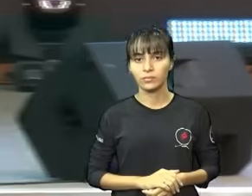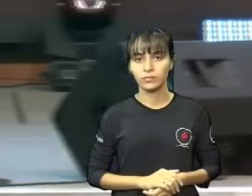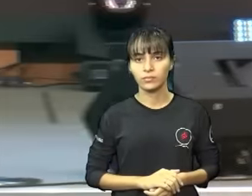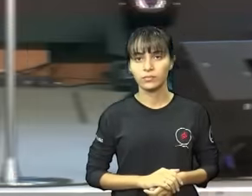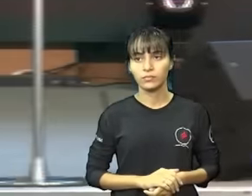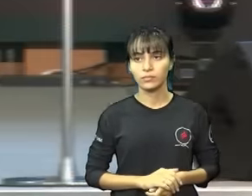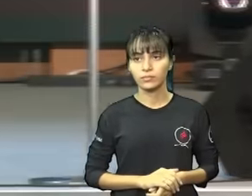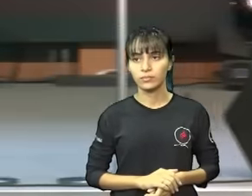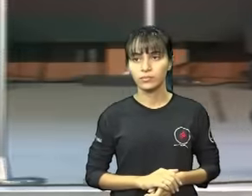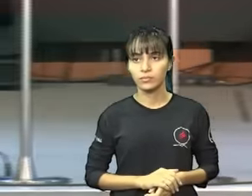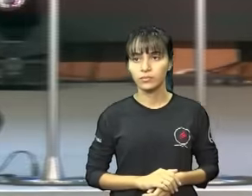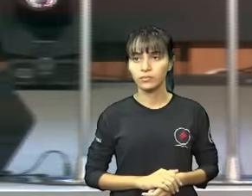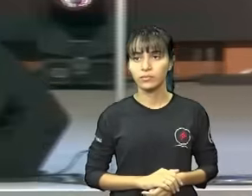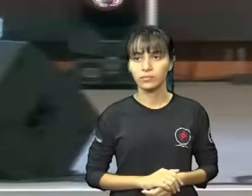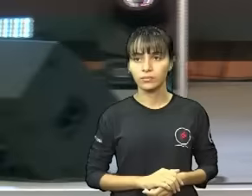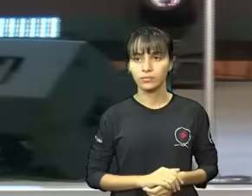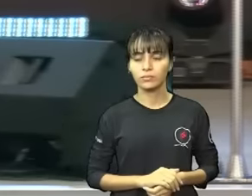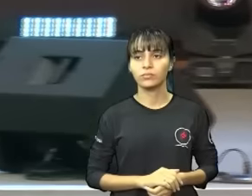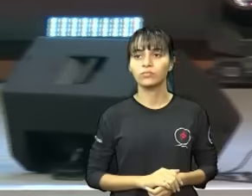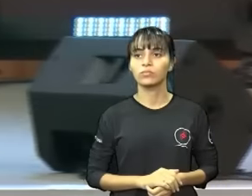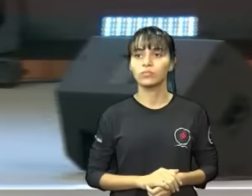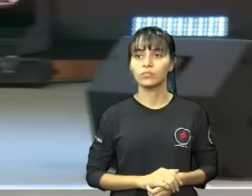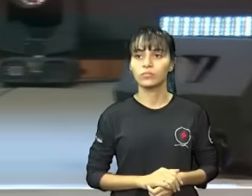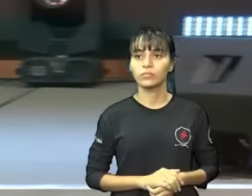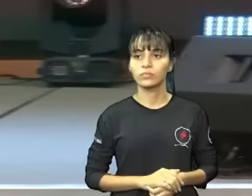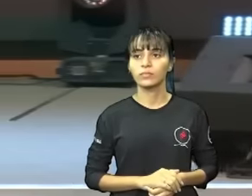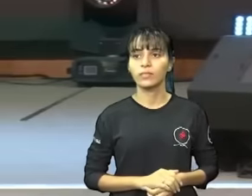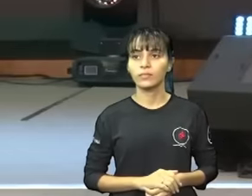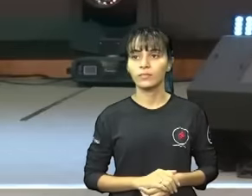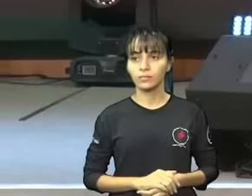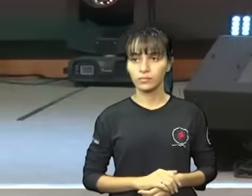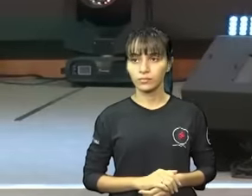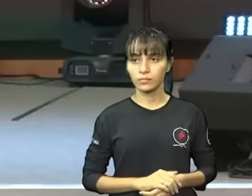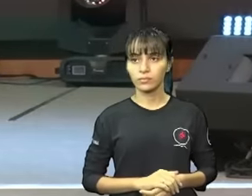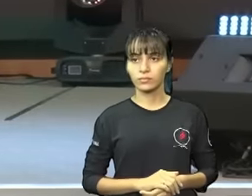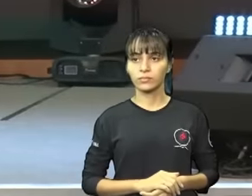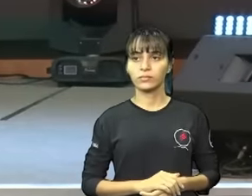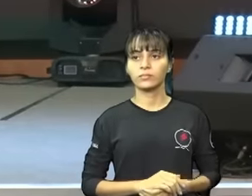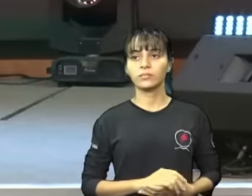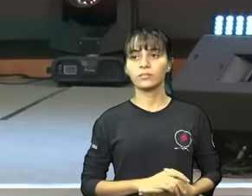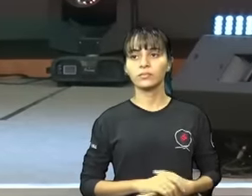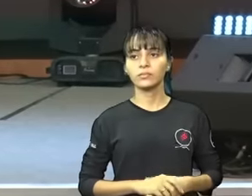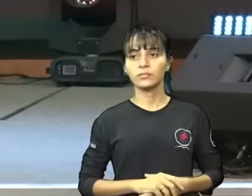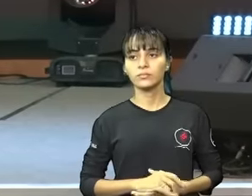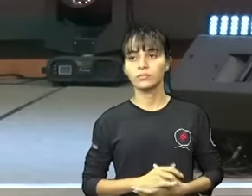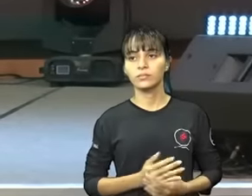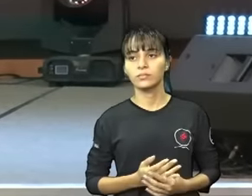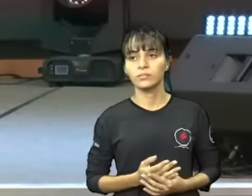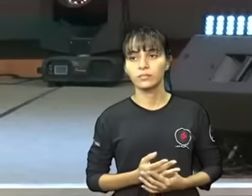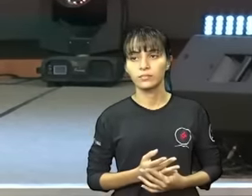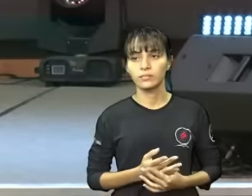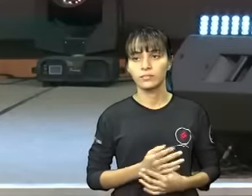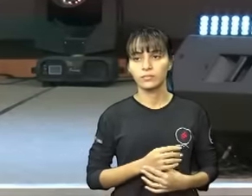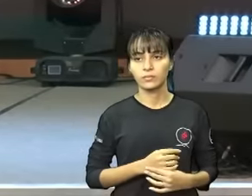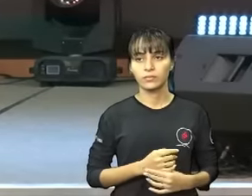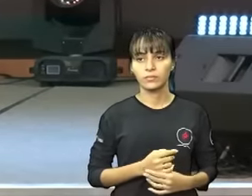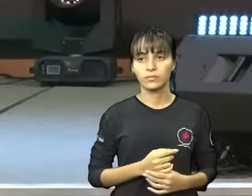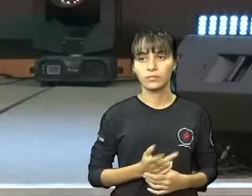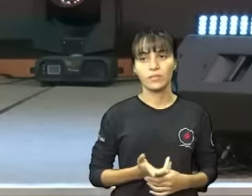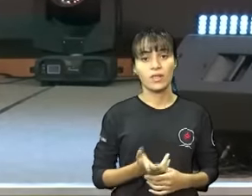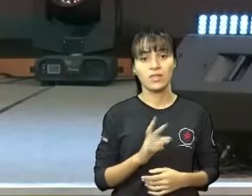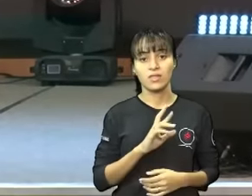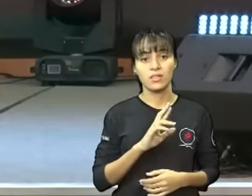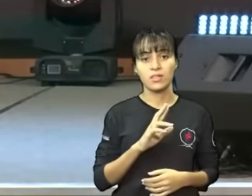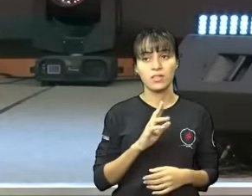E aí você pode tirar da tela e não fala não vai dar o reino que a outra